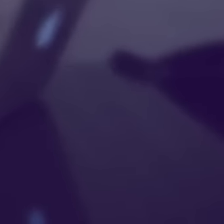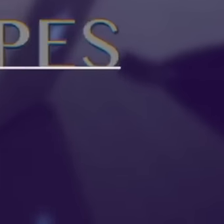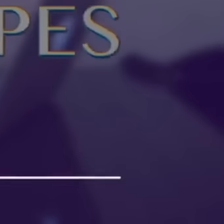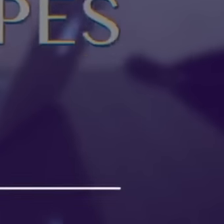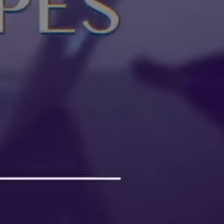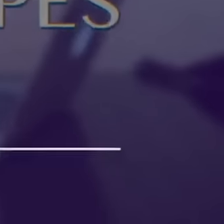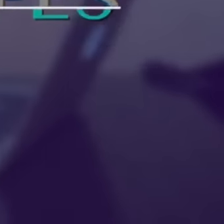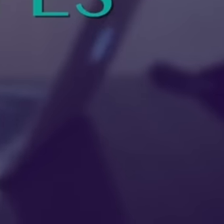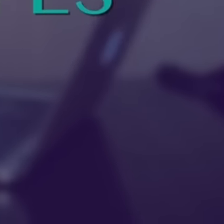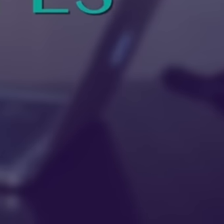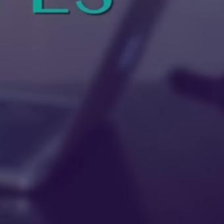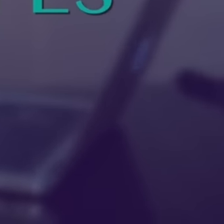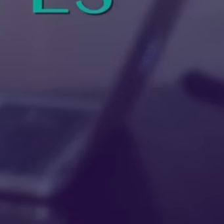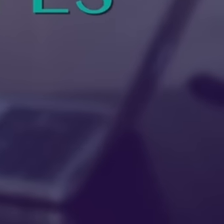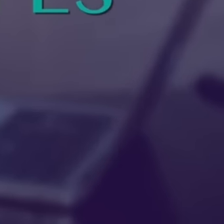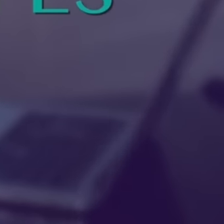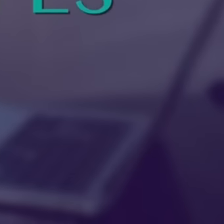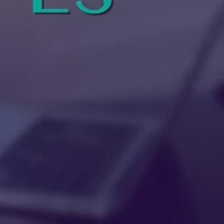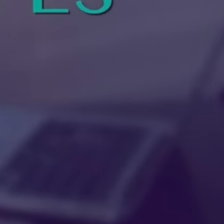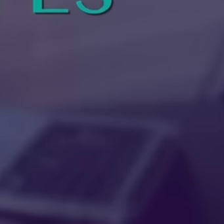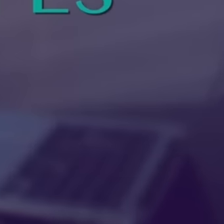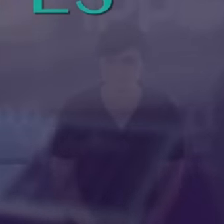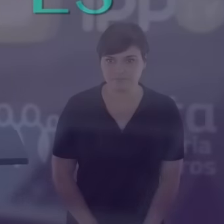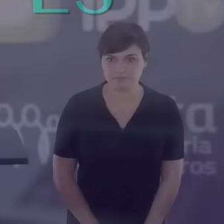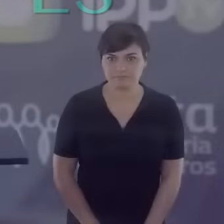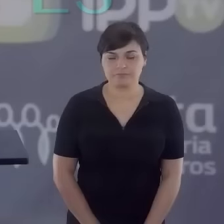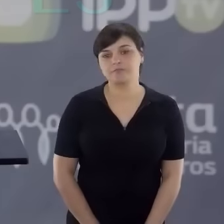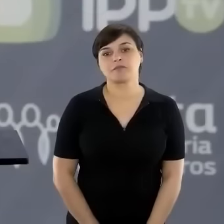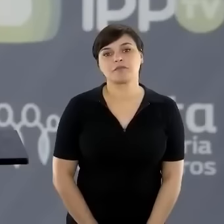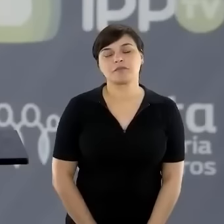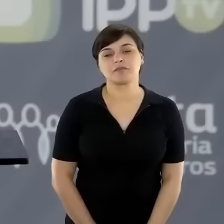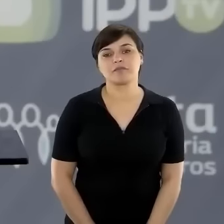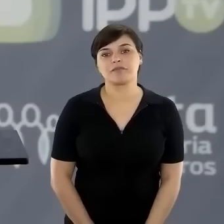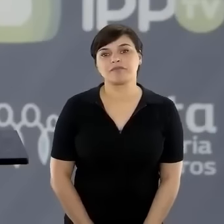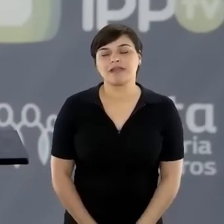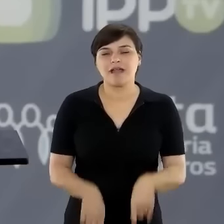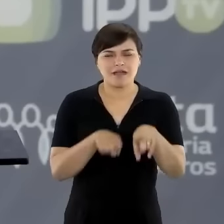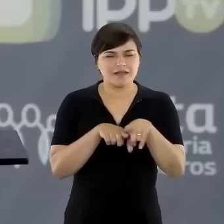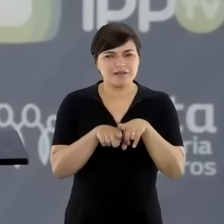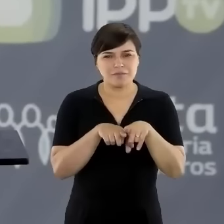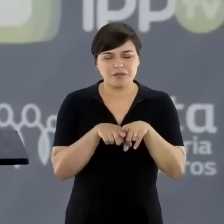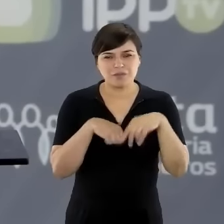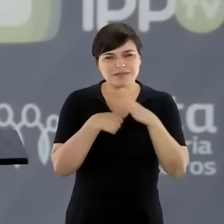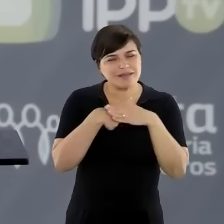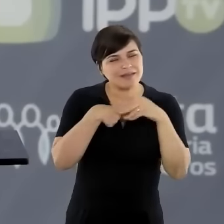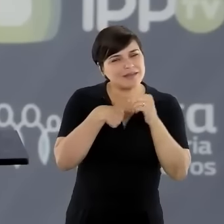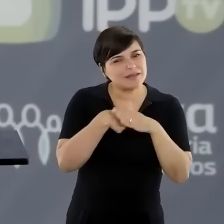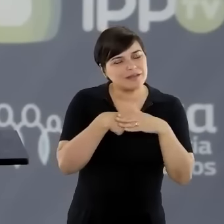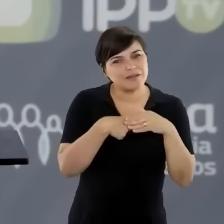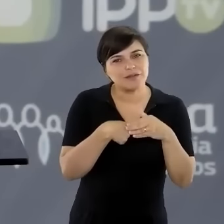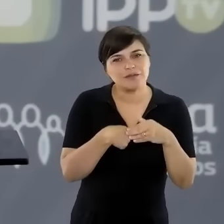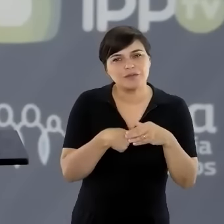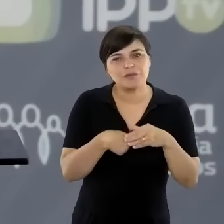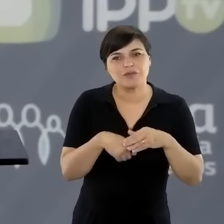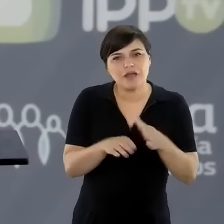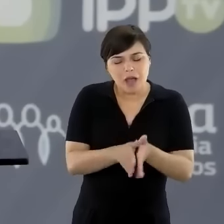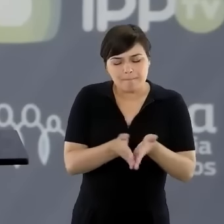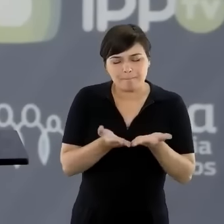palavra da verdade com Hernandes Dias Lopes irmãos amados vamos abrir a palavra de Deus no livro do